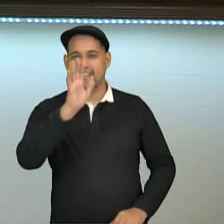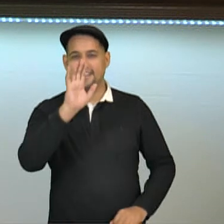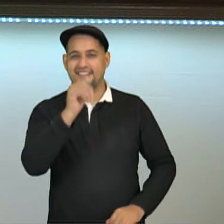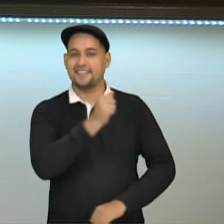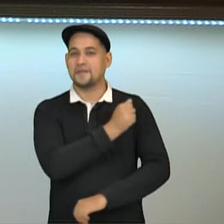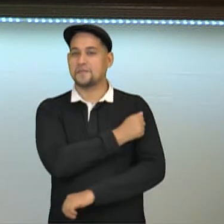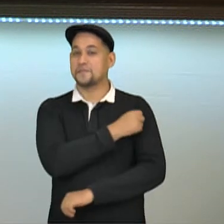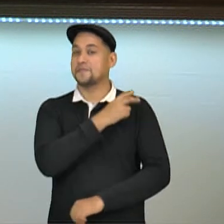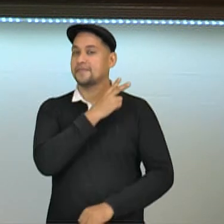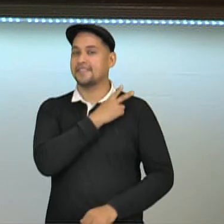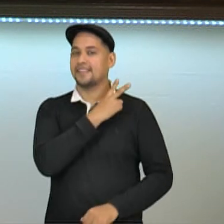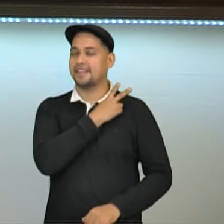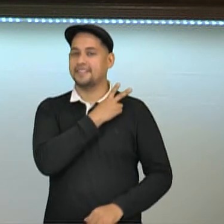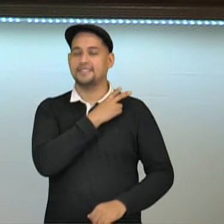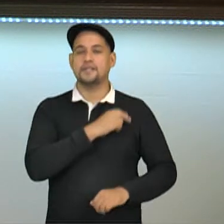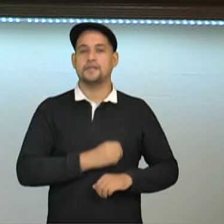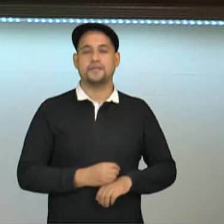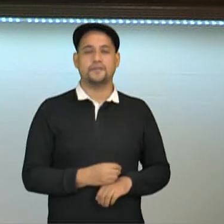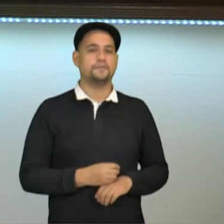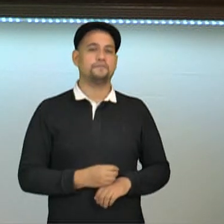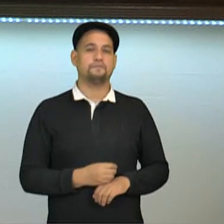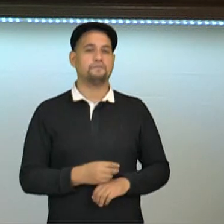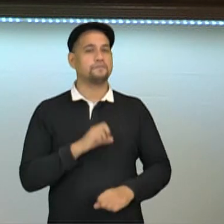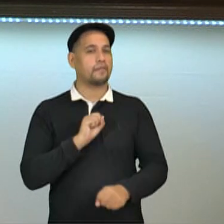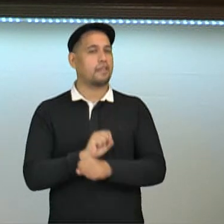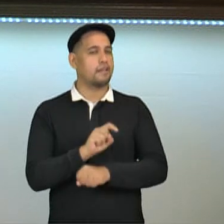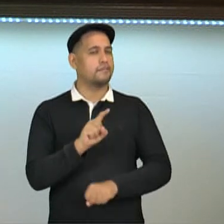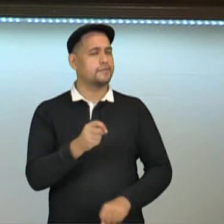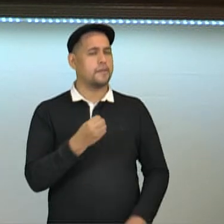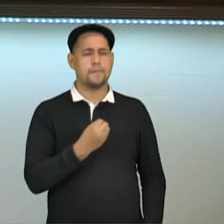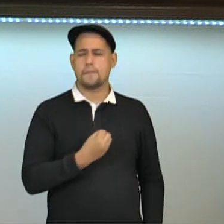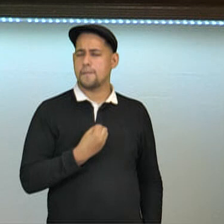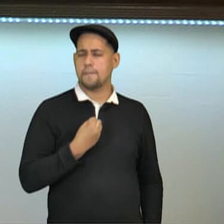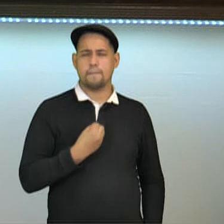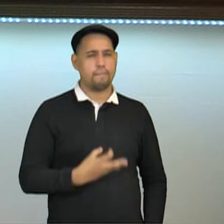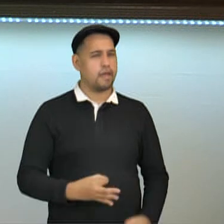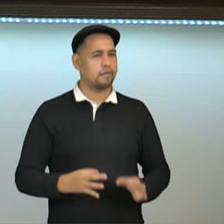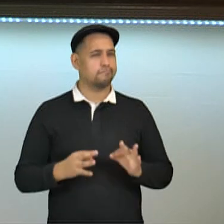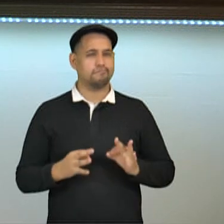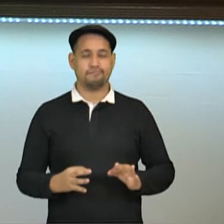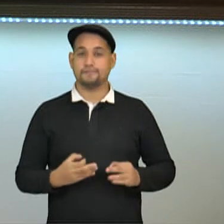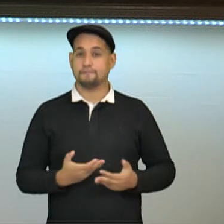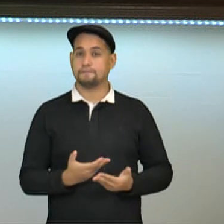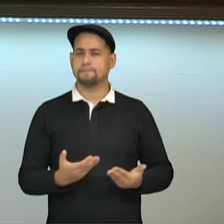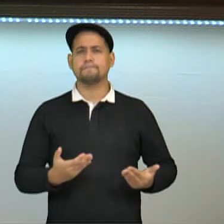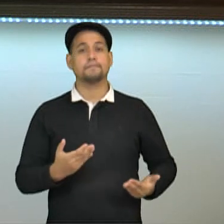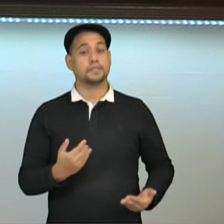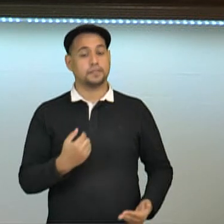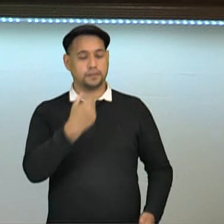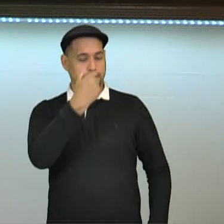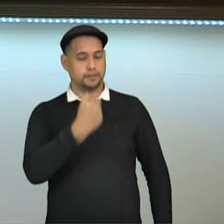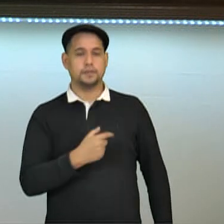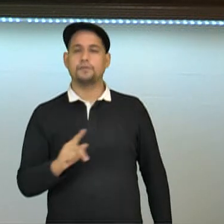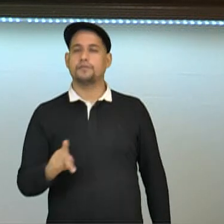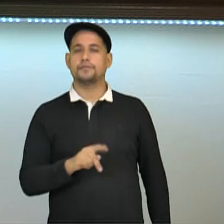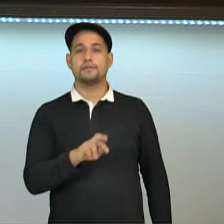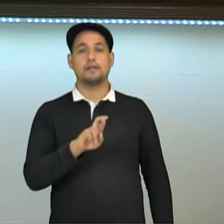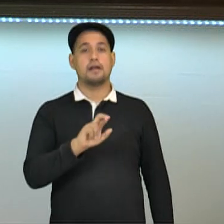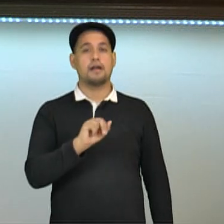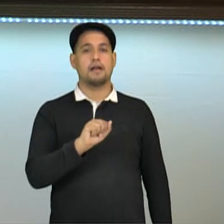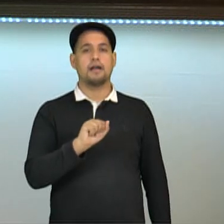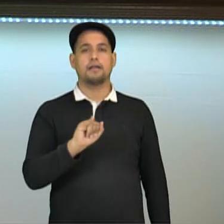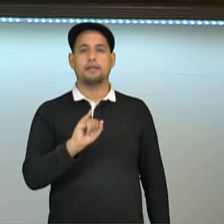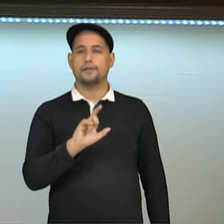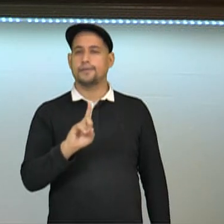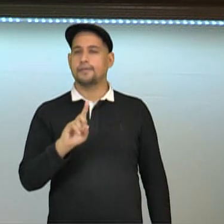Olá, estudantes da segunda série do ensino médio, espero que esteja tudo muito bem com vocês. Eu sou a professora Railda, de